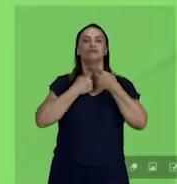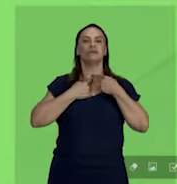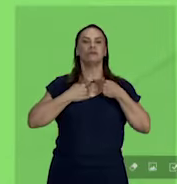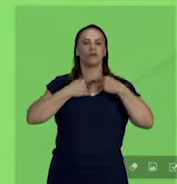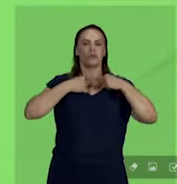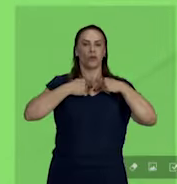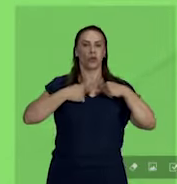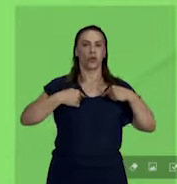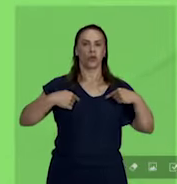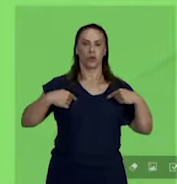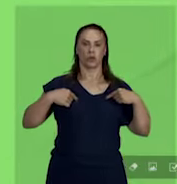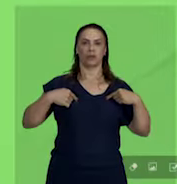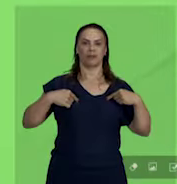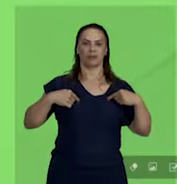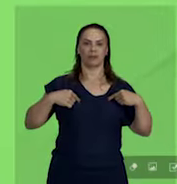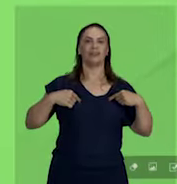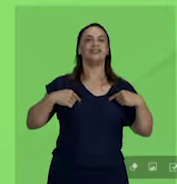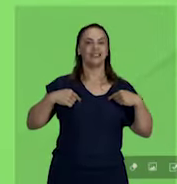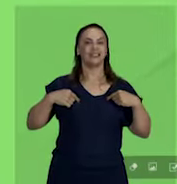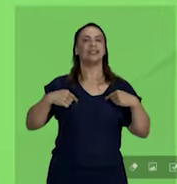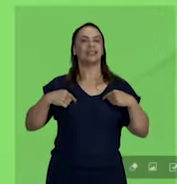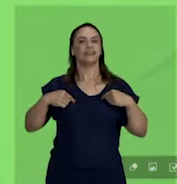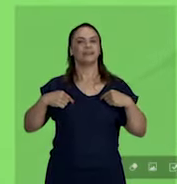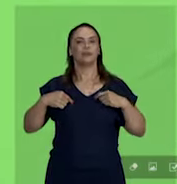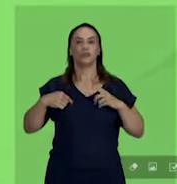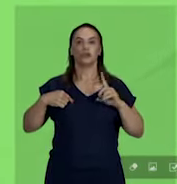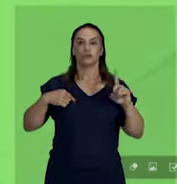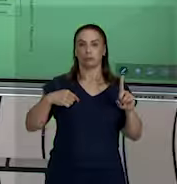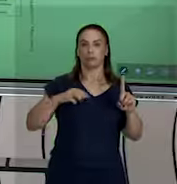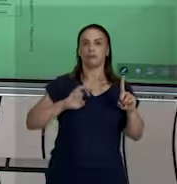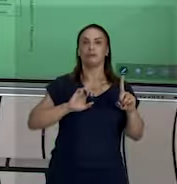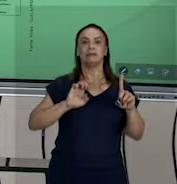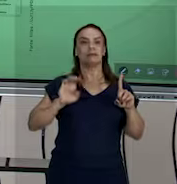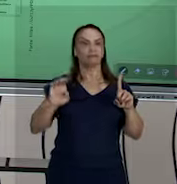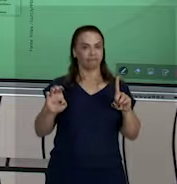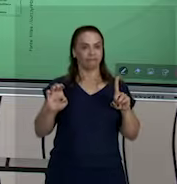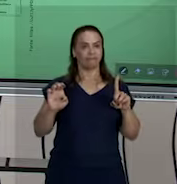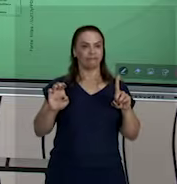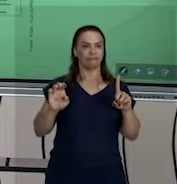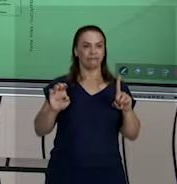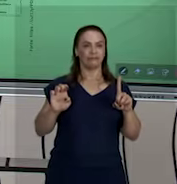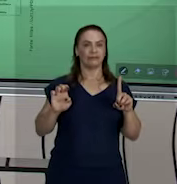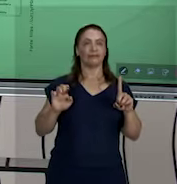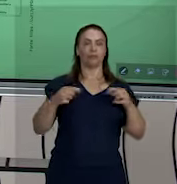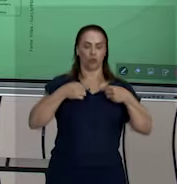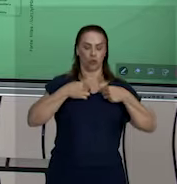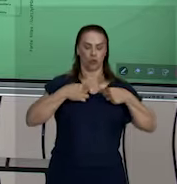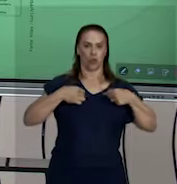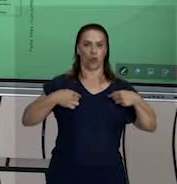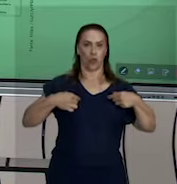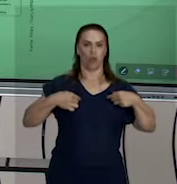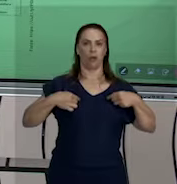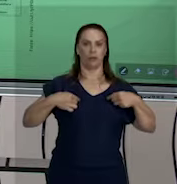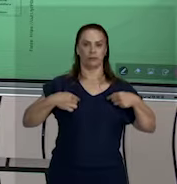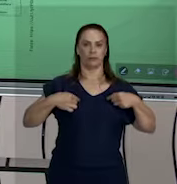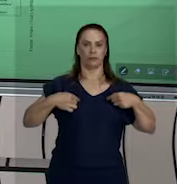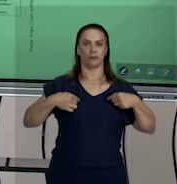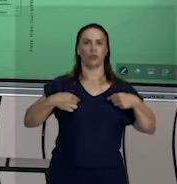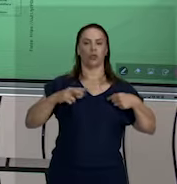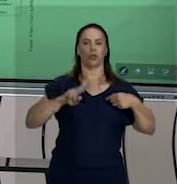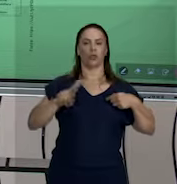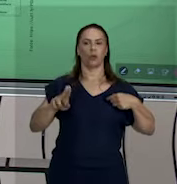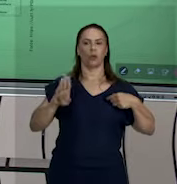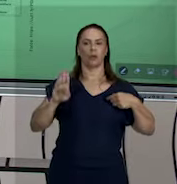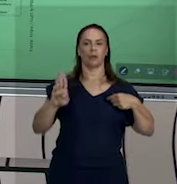uma indo para o lado esquerdo e a outra indo para o lado direito. Quando ela bifurca, ela passa a ser chamada de